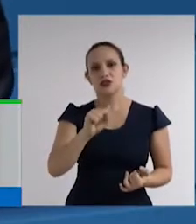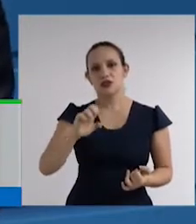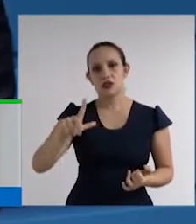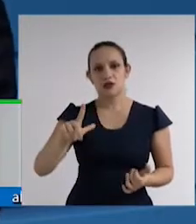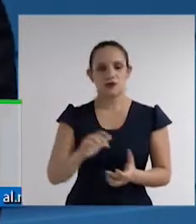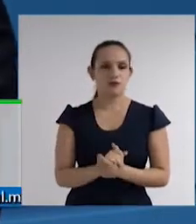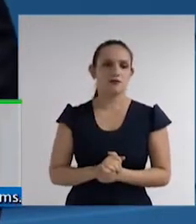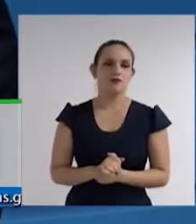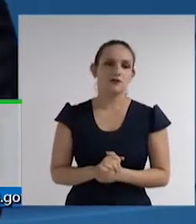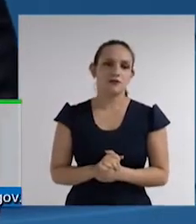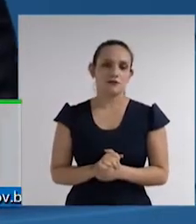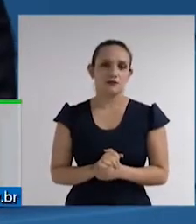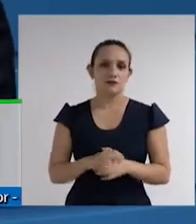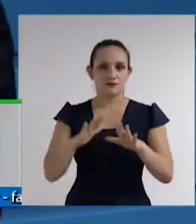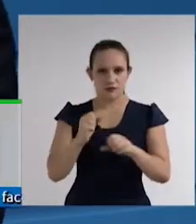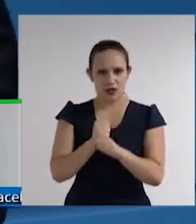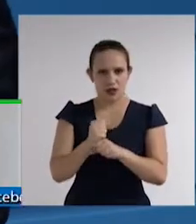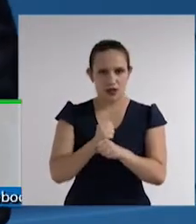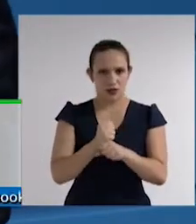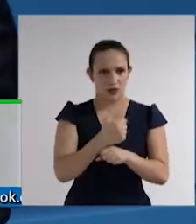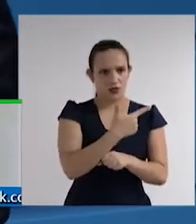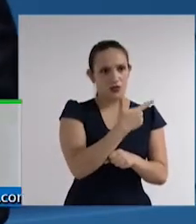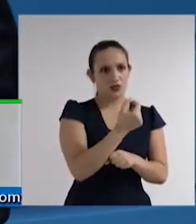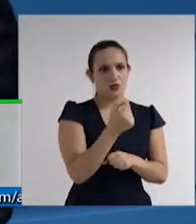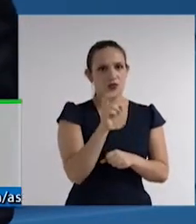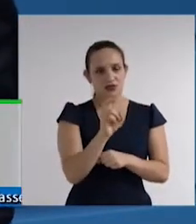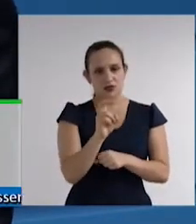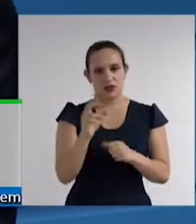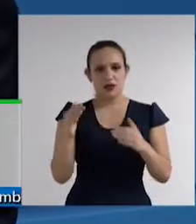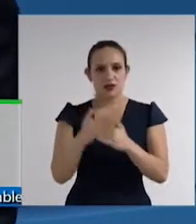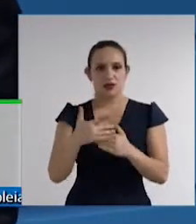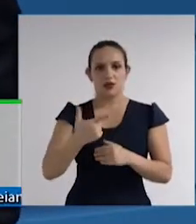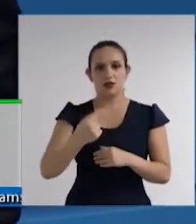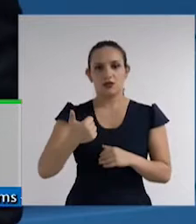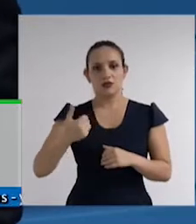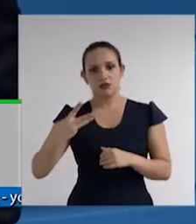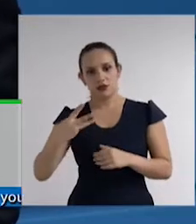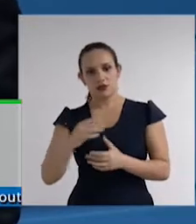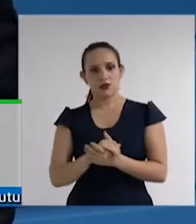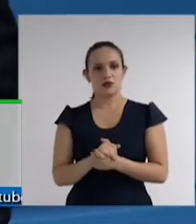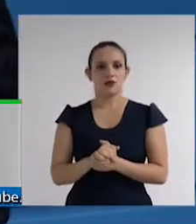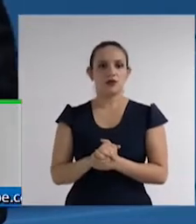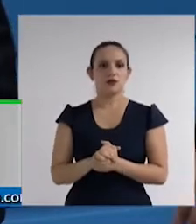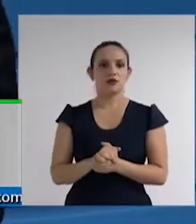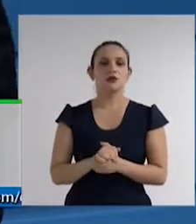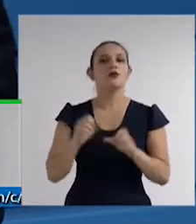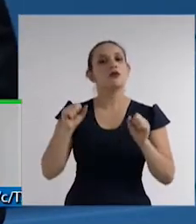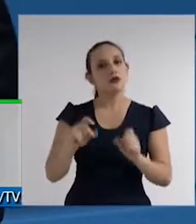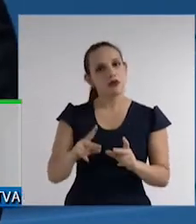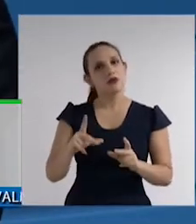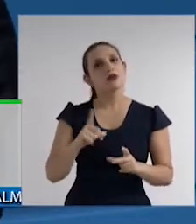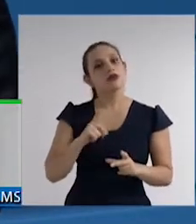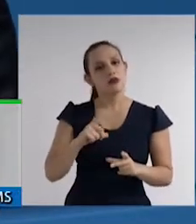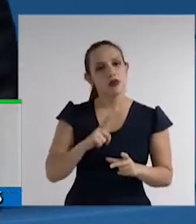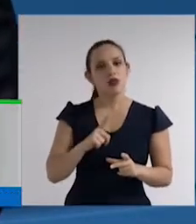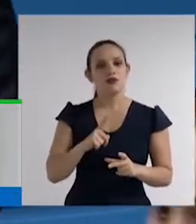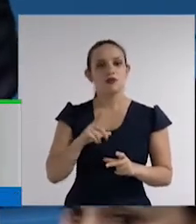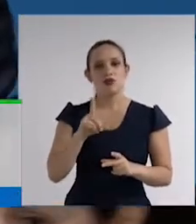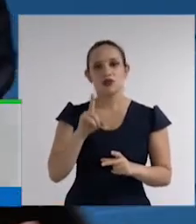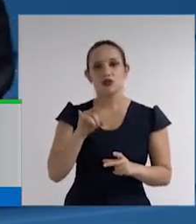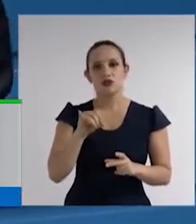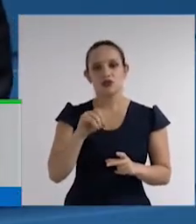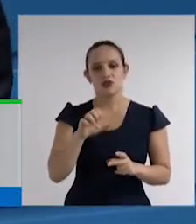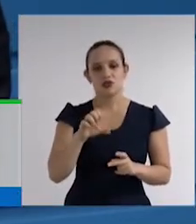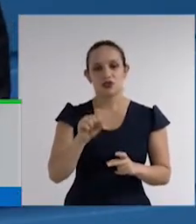durante os anos de 2005 e 2013, subsidiou a questão dos combustíveis, do diesel. Isso